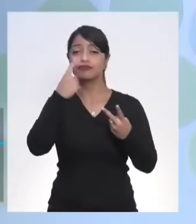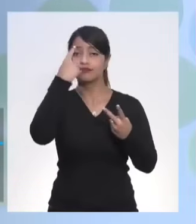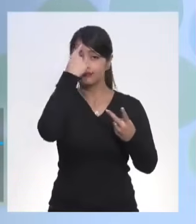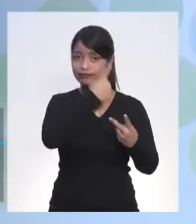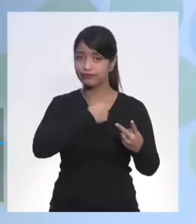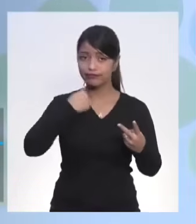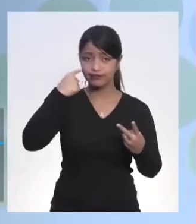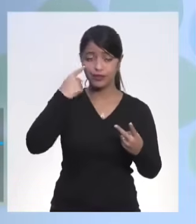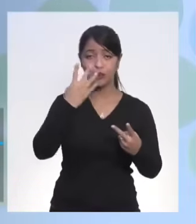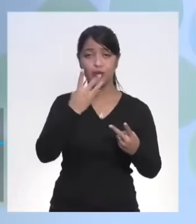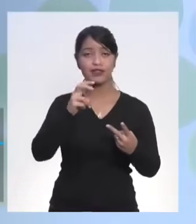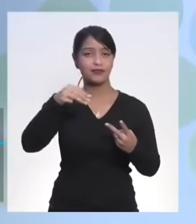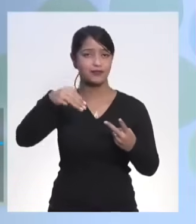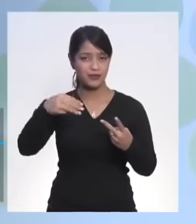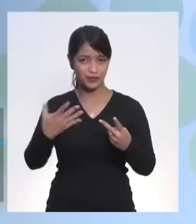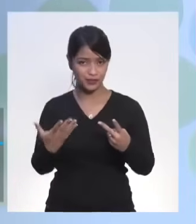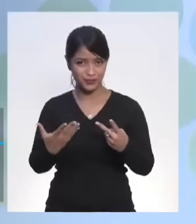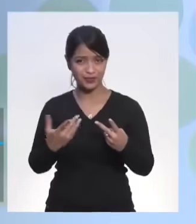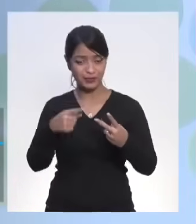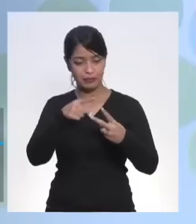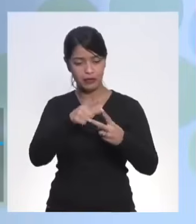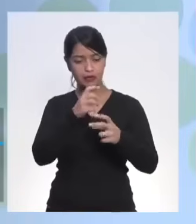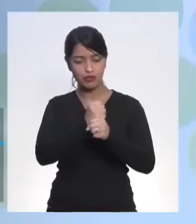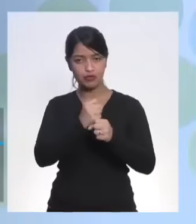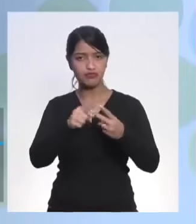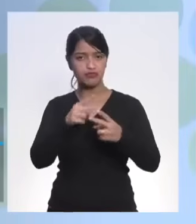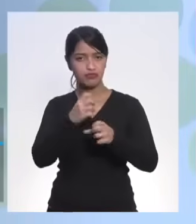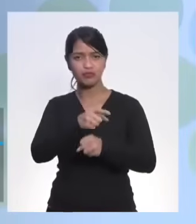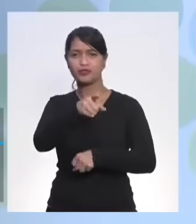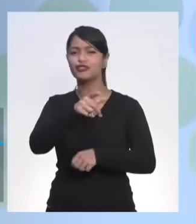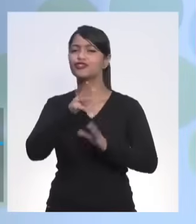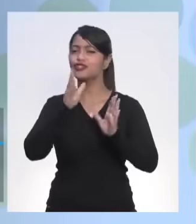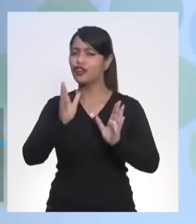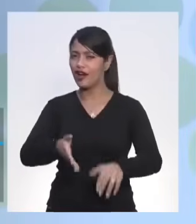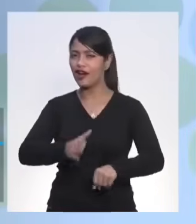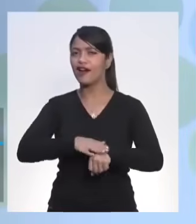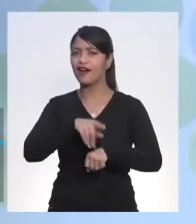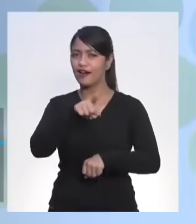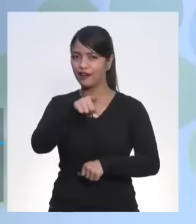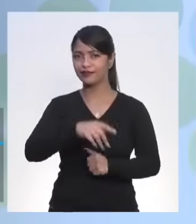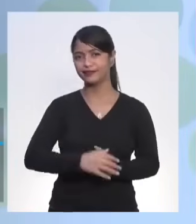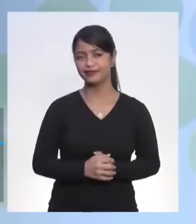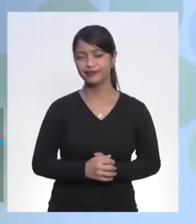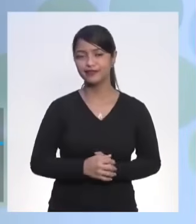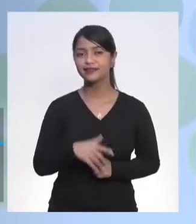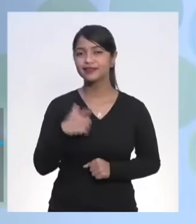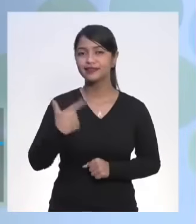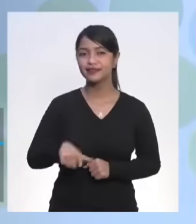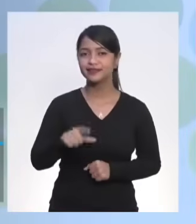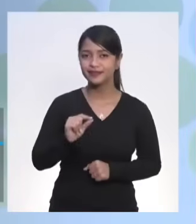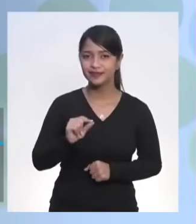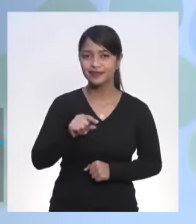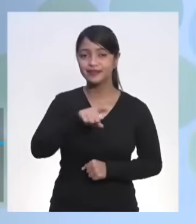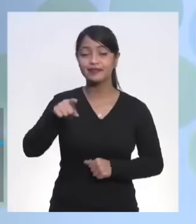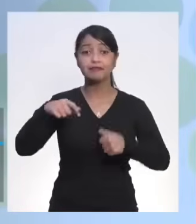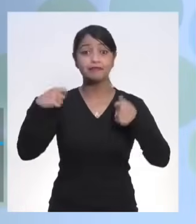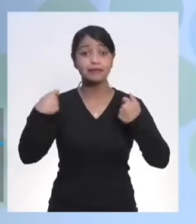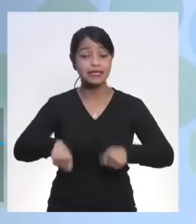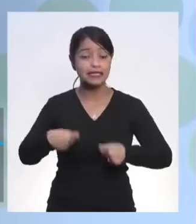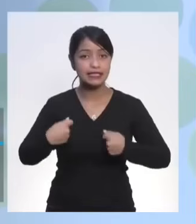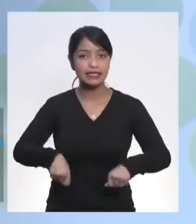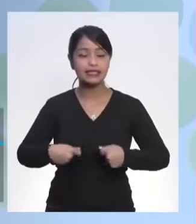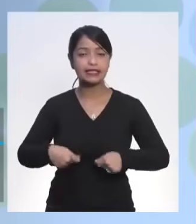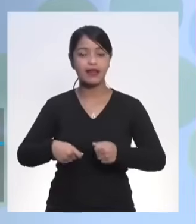e outra. Então, existem essas relações. Algumas coisas que vocês têm que participar e